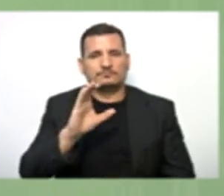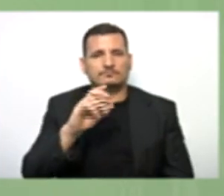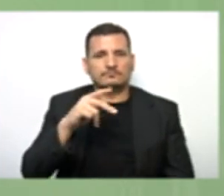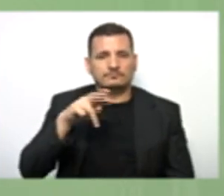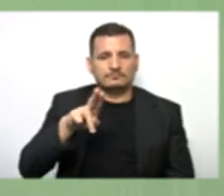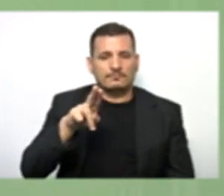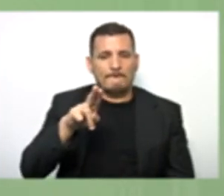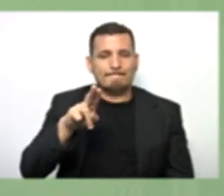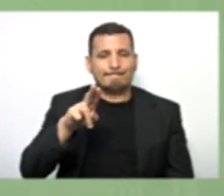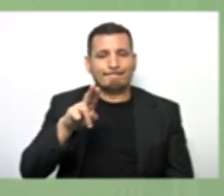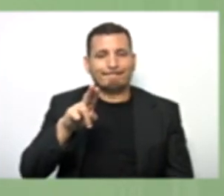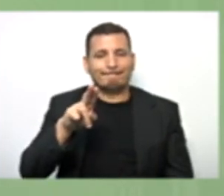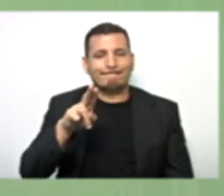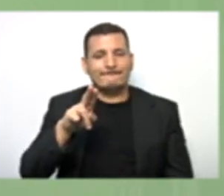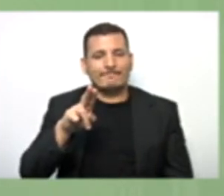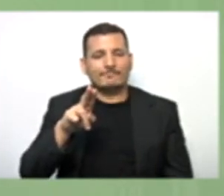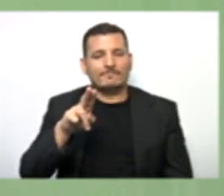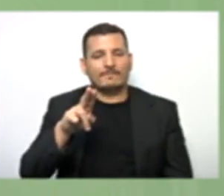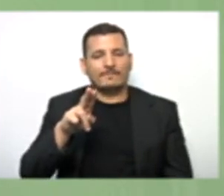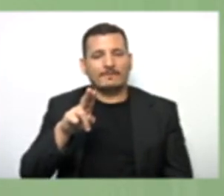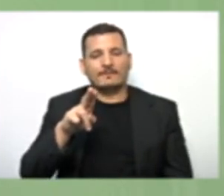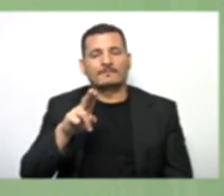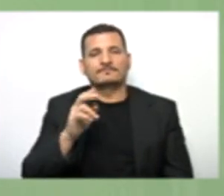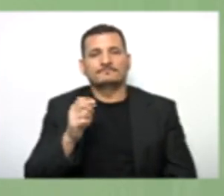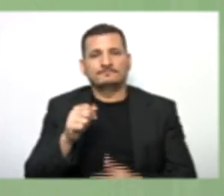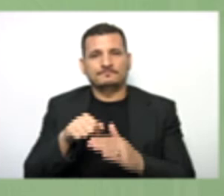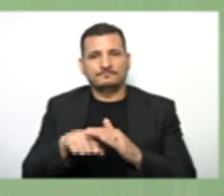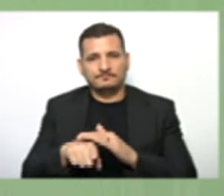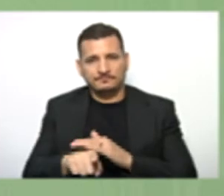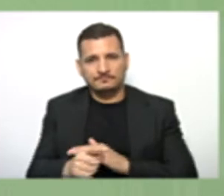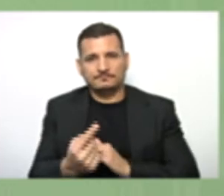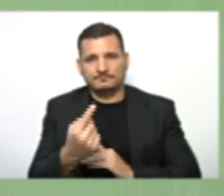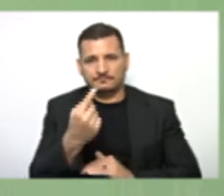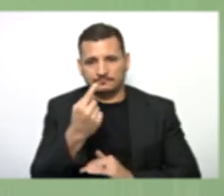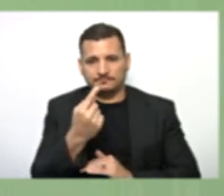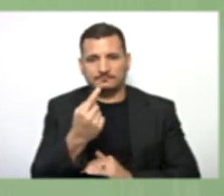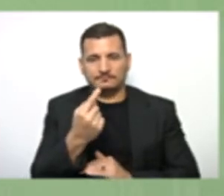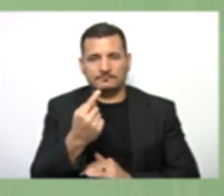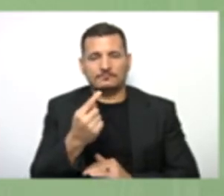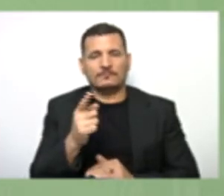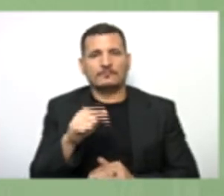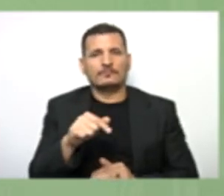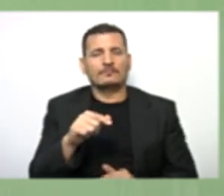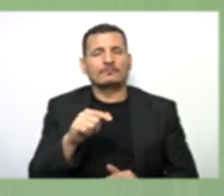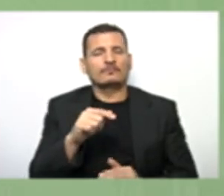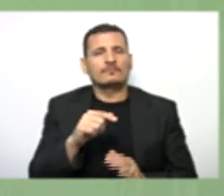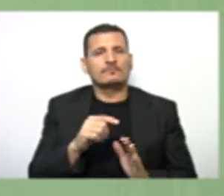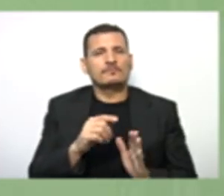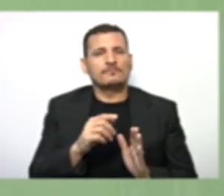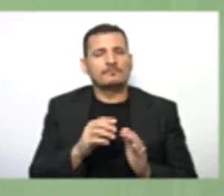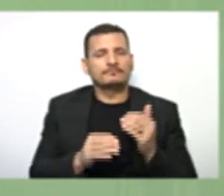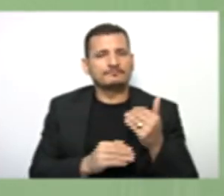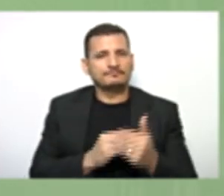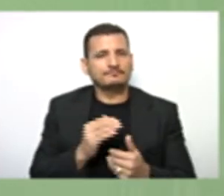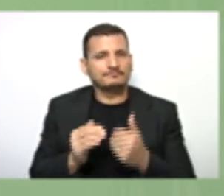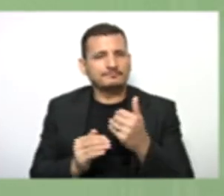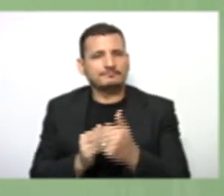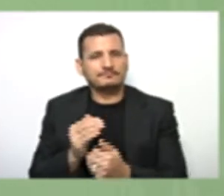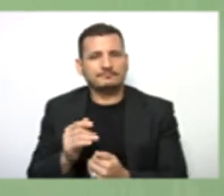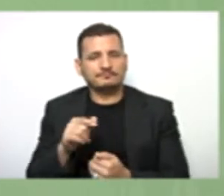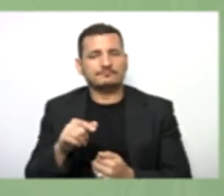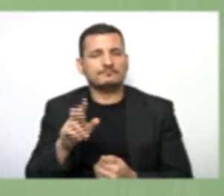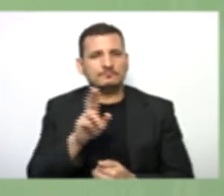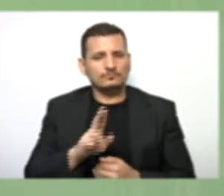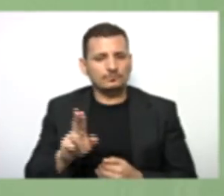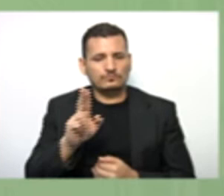de processador. Os processos de entrada e saída são processos que vão fazer